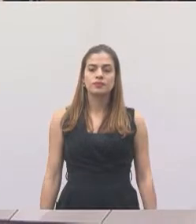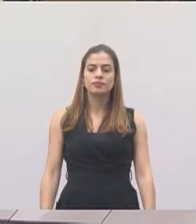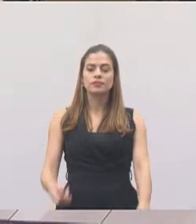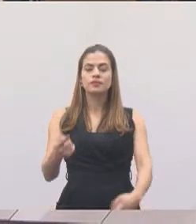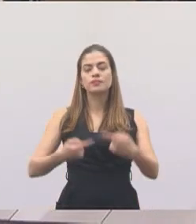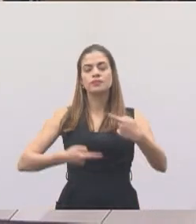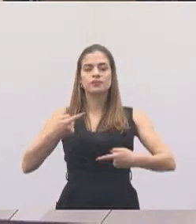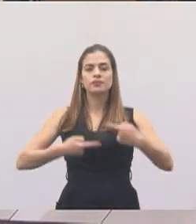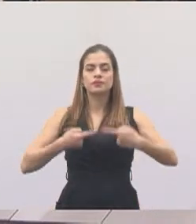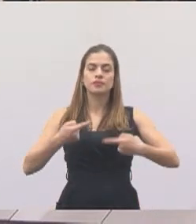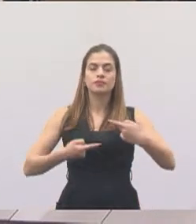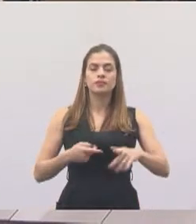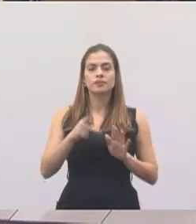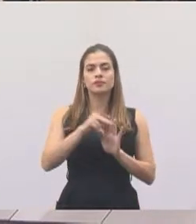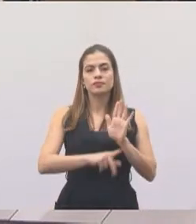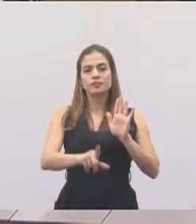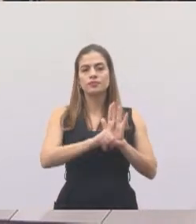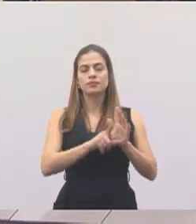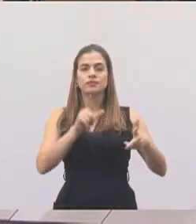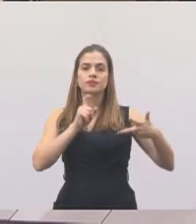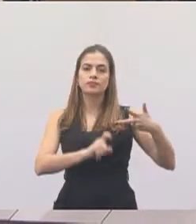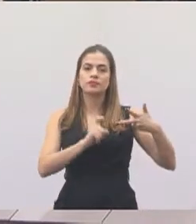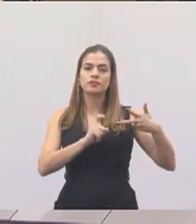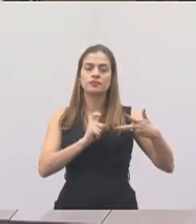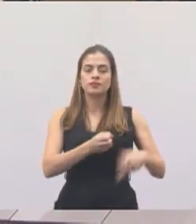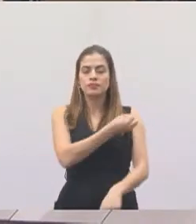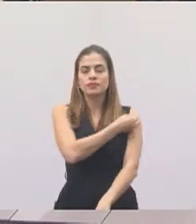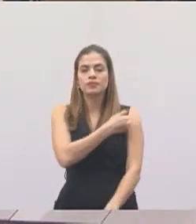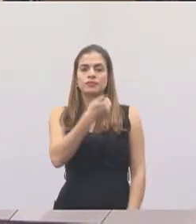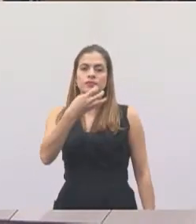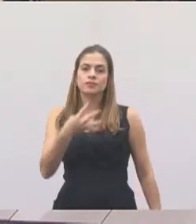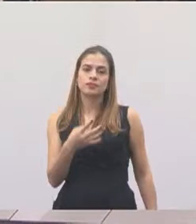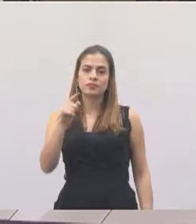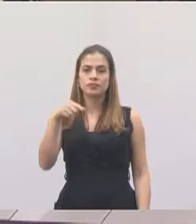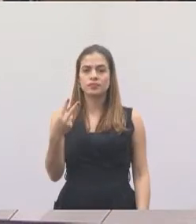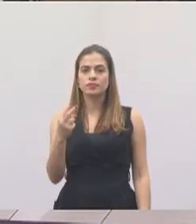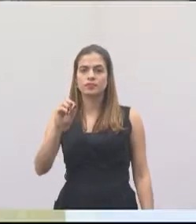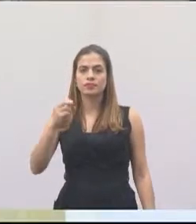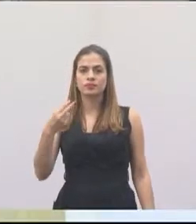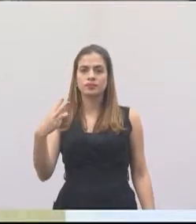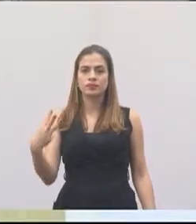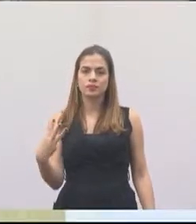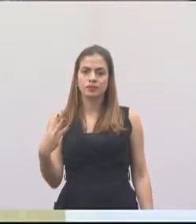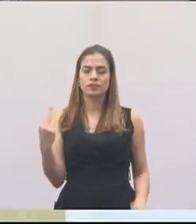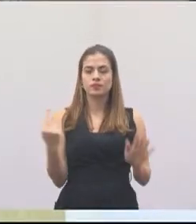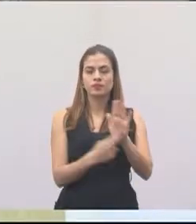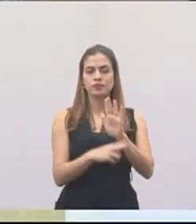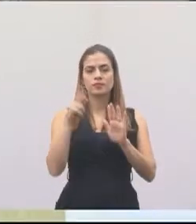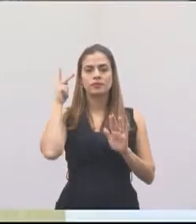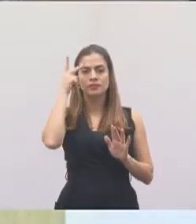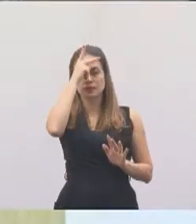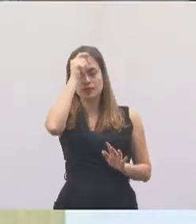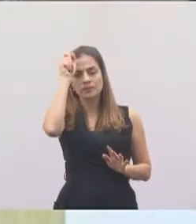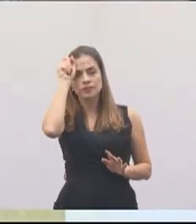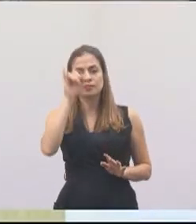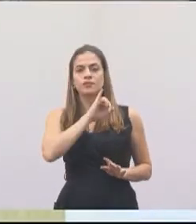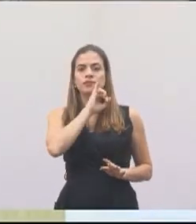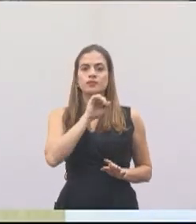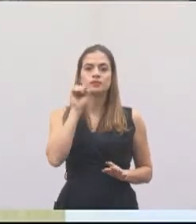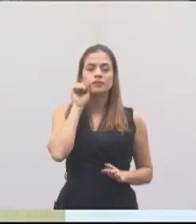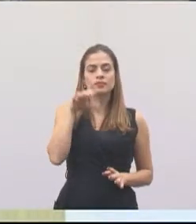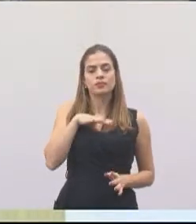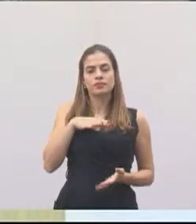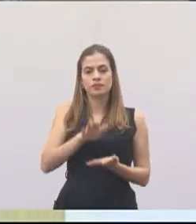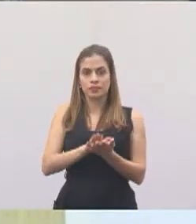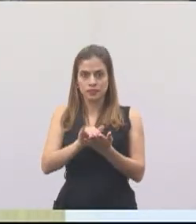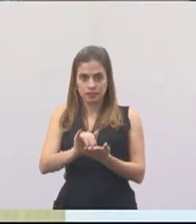Discussão única do projeto de lei do Executivo número 14 de 2023, autoria prefeito municipal Isaías José de